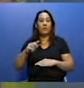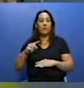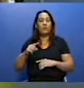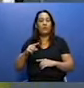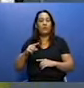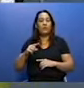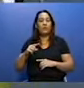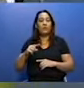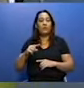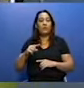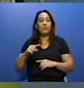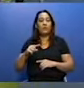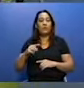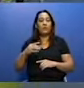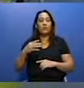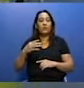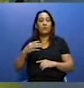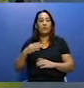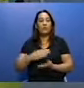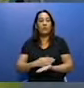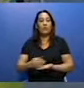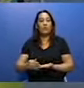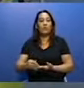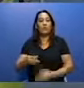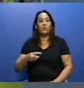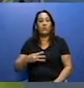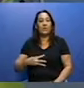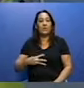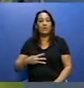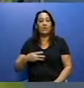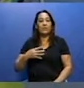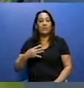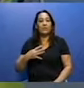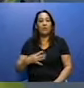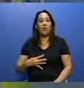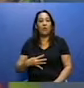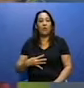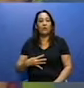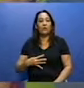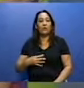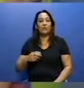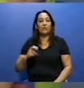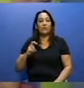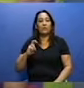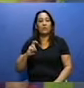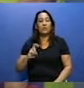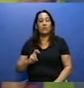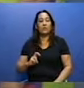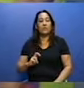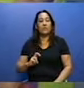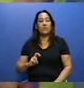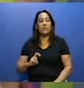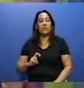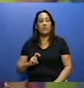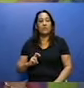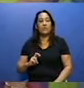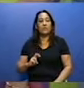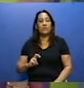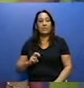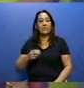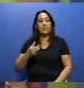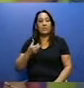Um em um. Então eu só vou continuar. Olha só, vamos lá, junto comigo. 4, essa foi